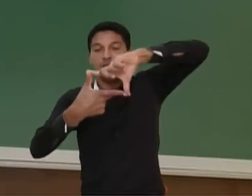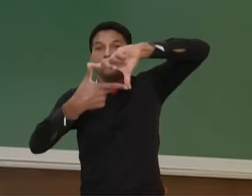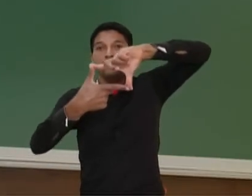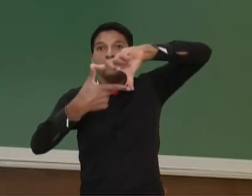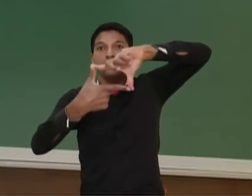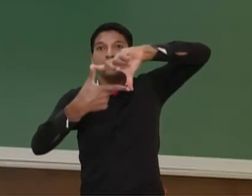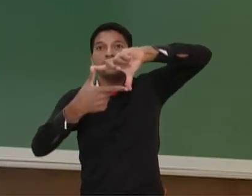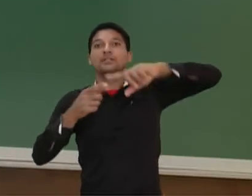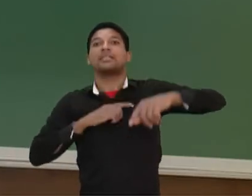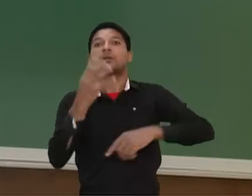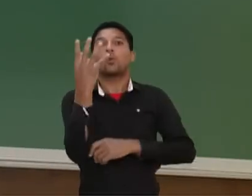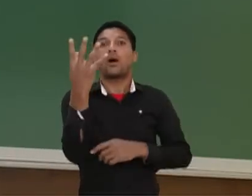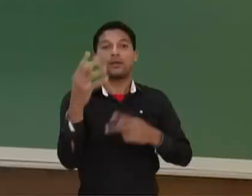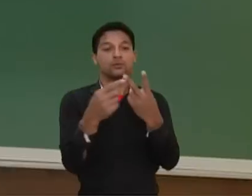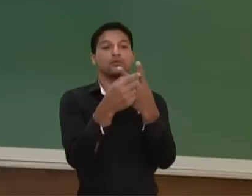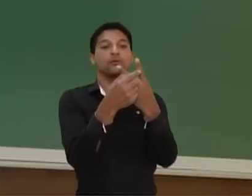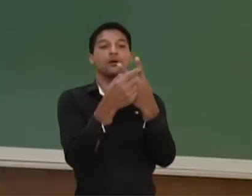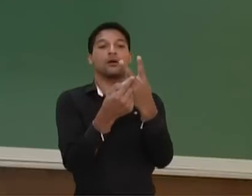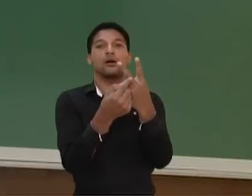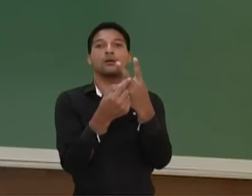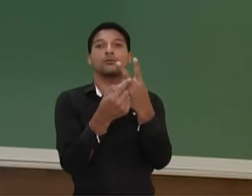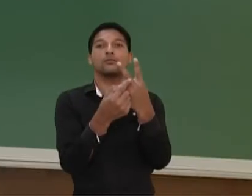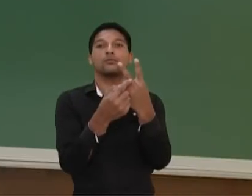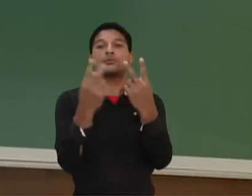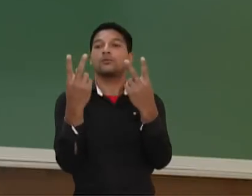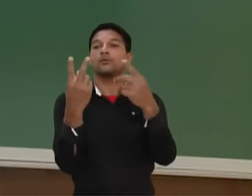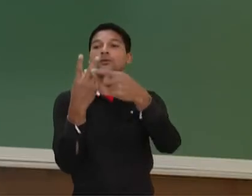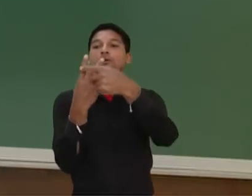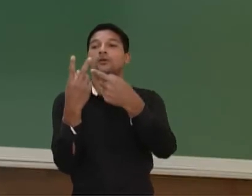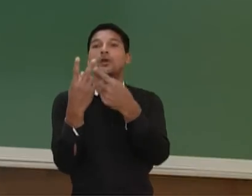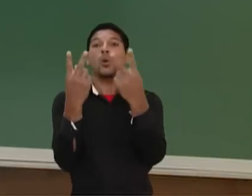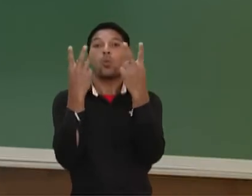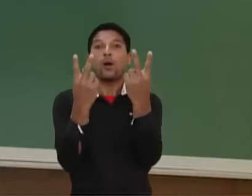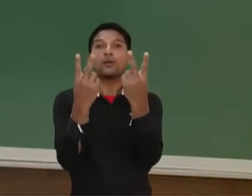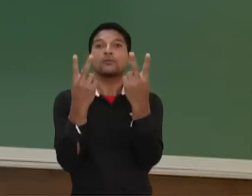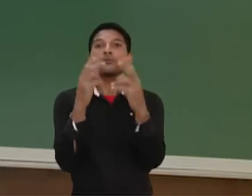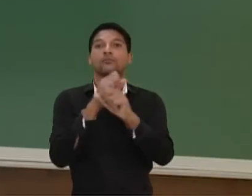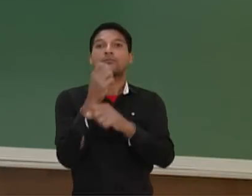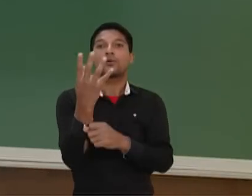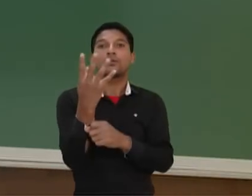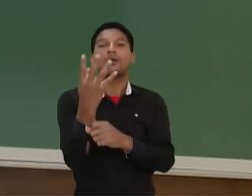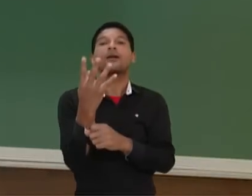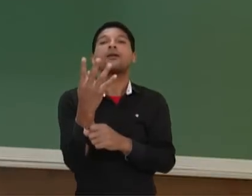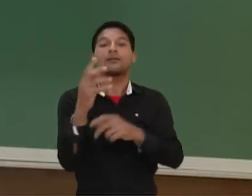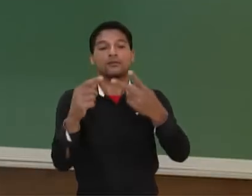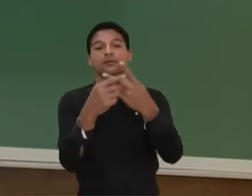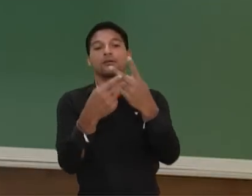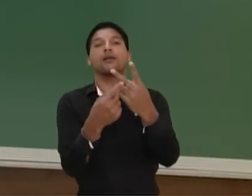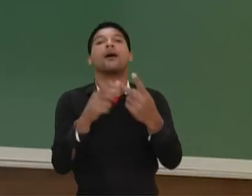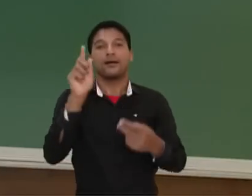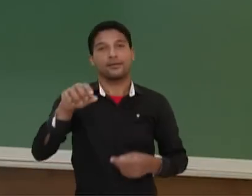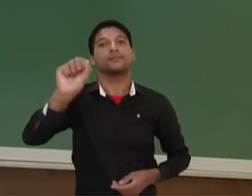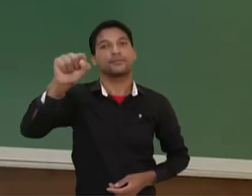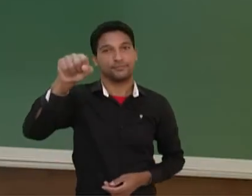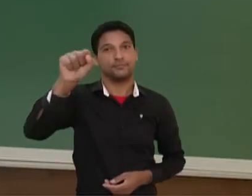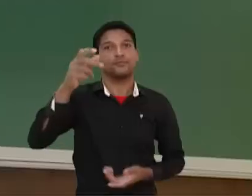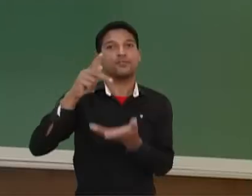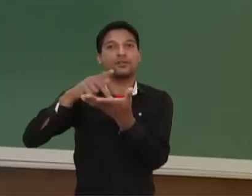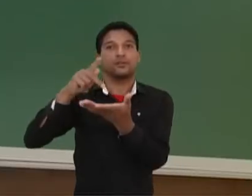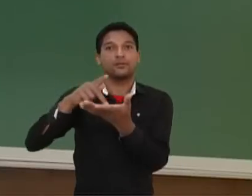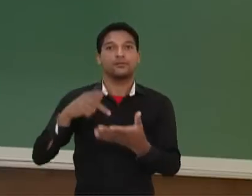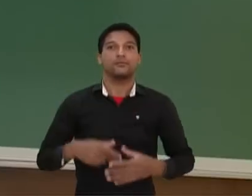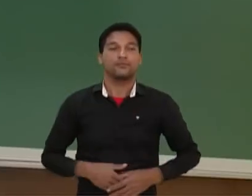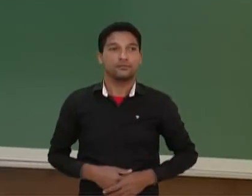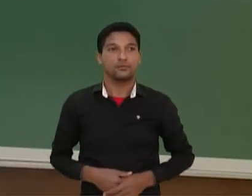ângulos retos. Então, ele vai ser um retângulo? Sim. Então, a primeira é verdadeira. Letra B. Todo retângulo